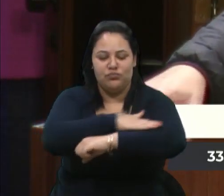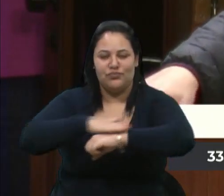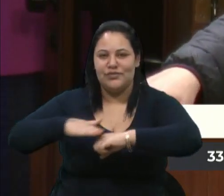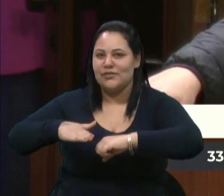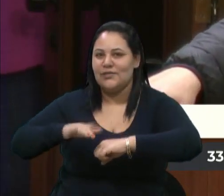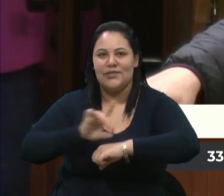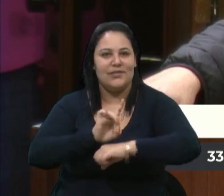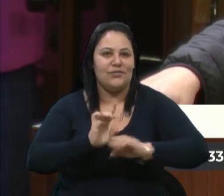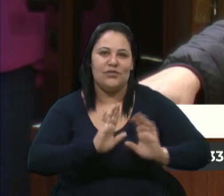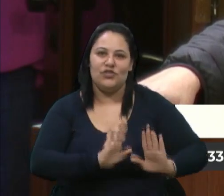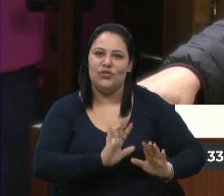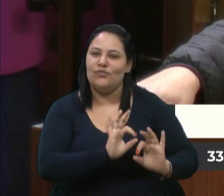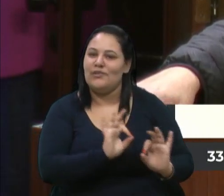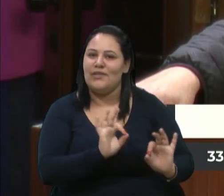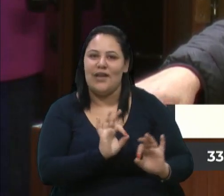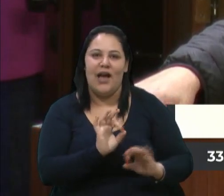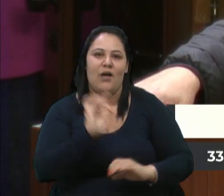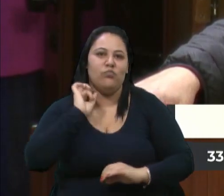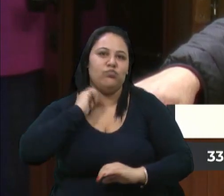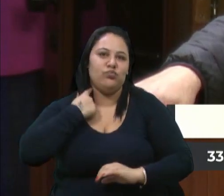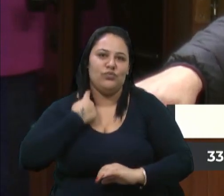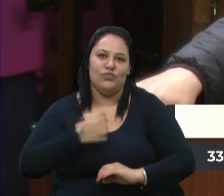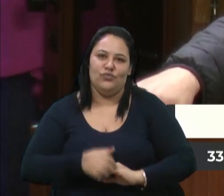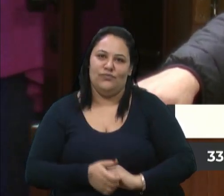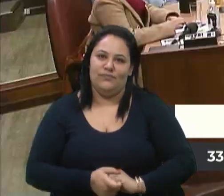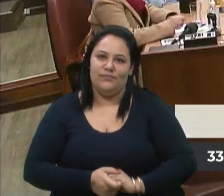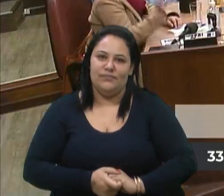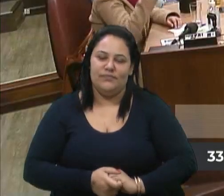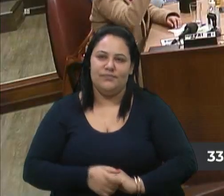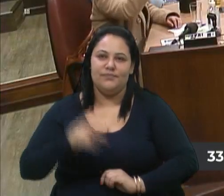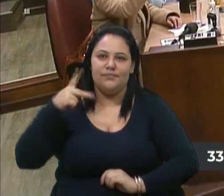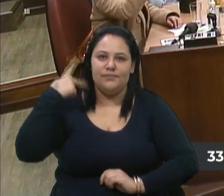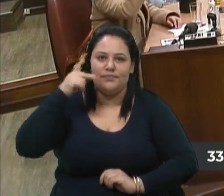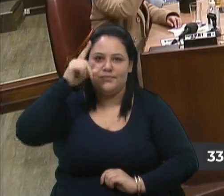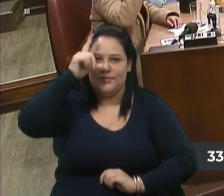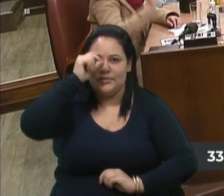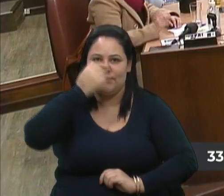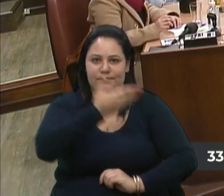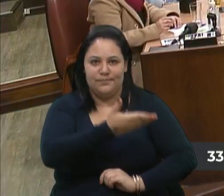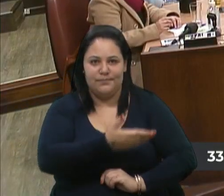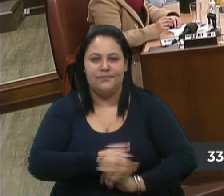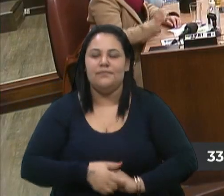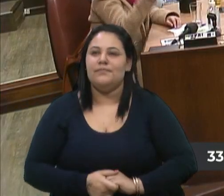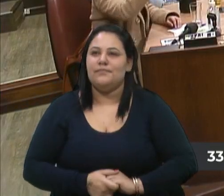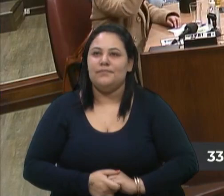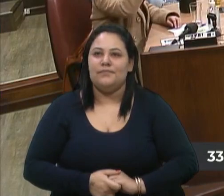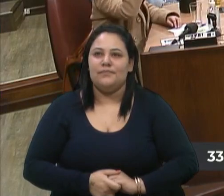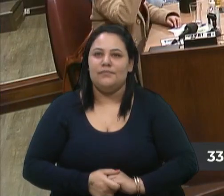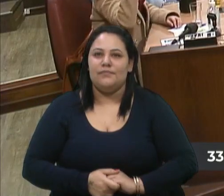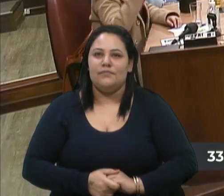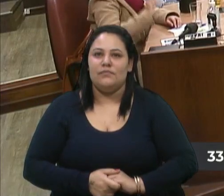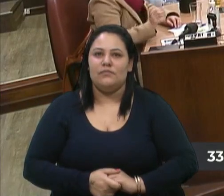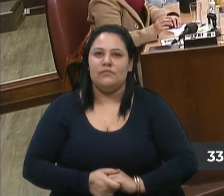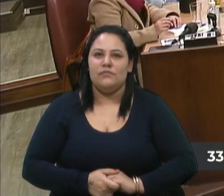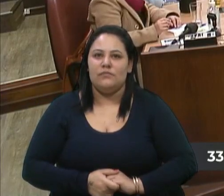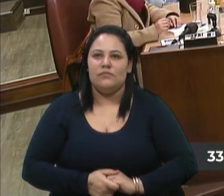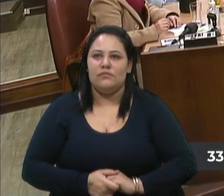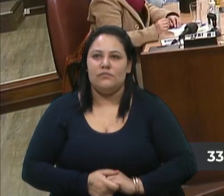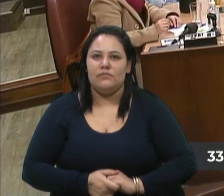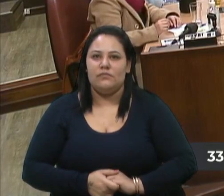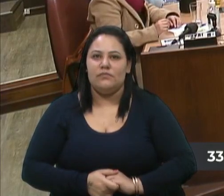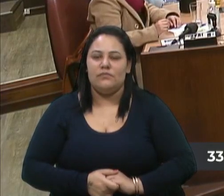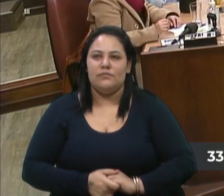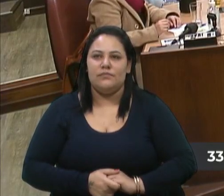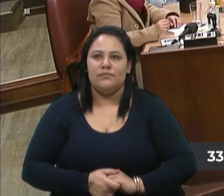sujo. Vereador Scalco, seu à parte. Obrigado. Fantinel, depois. Pode ser? De forma rápida. Por favor.